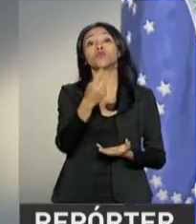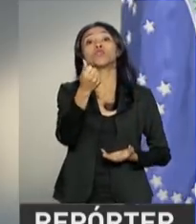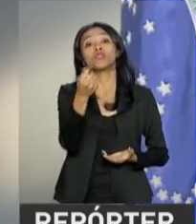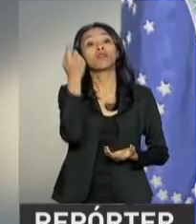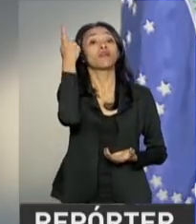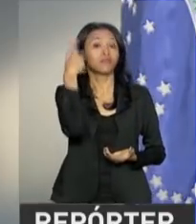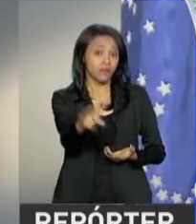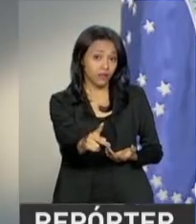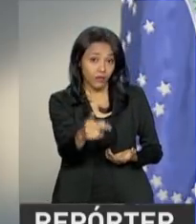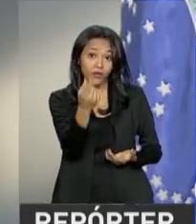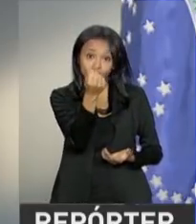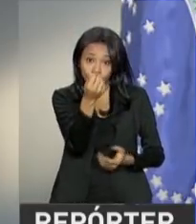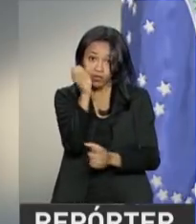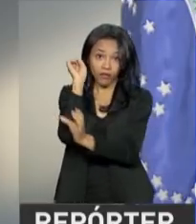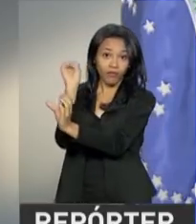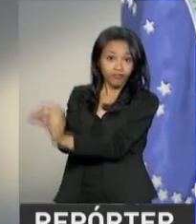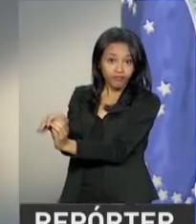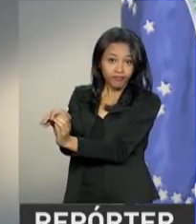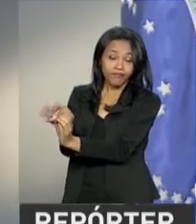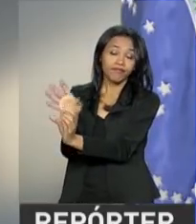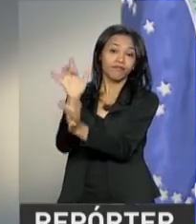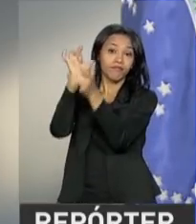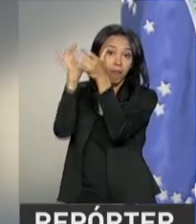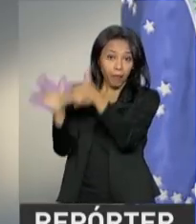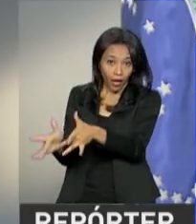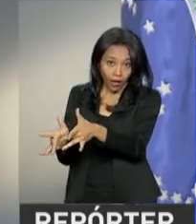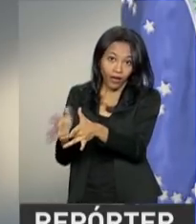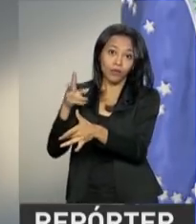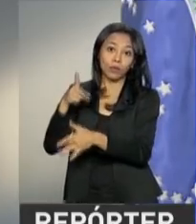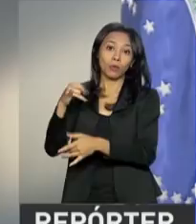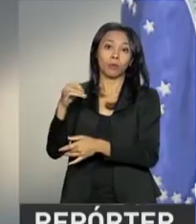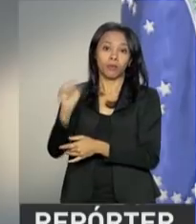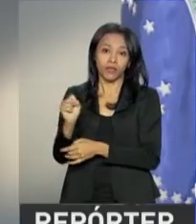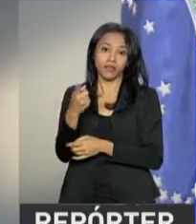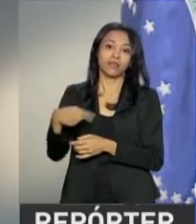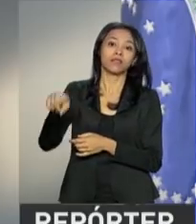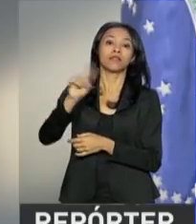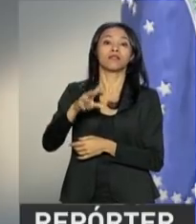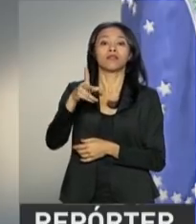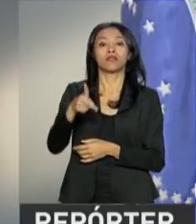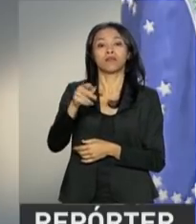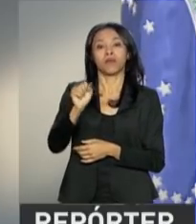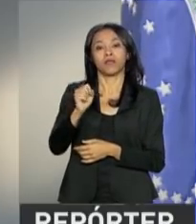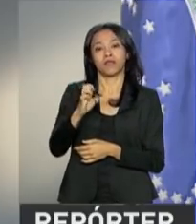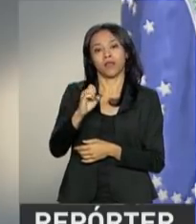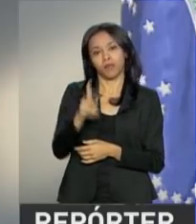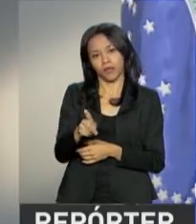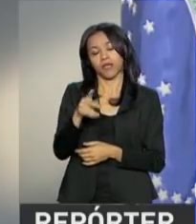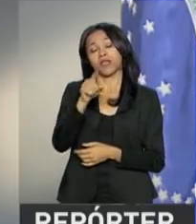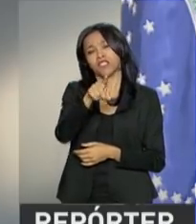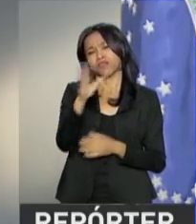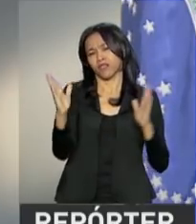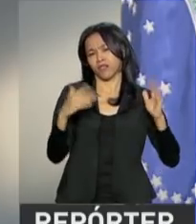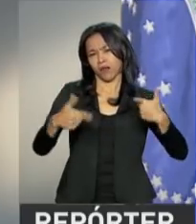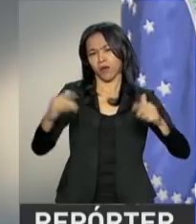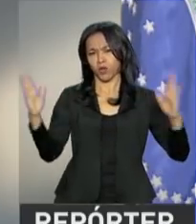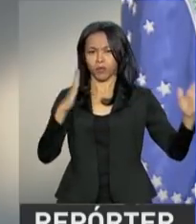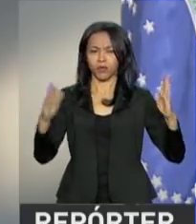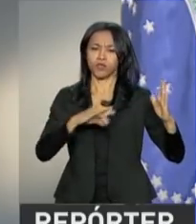que é seu e que estava retido no fundo do pis pasep se você trabalhou com carteira assinada de